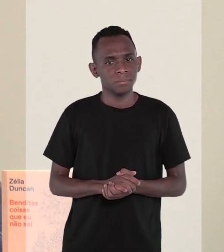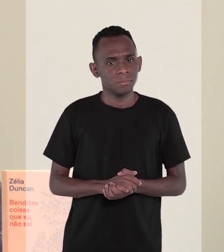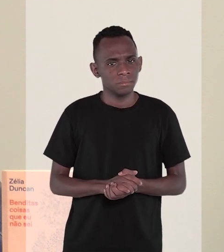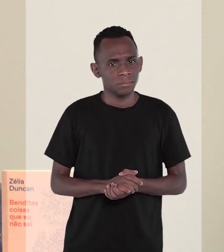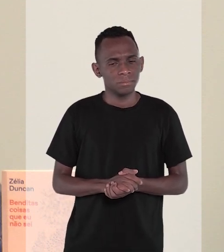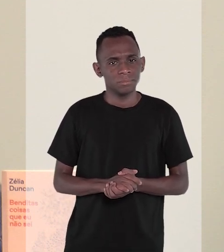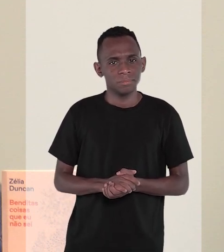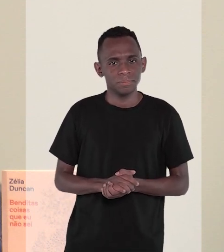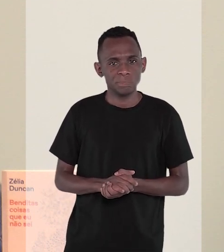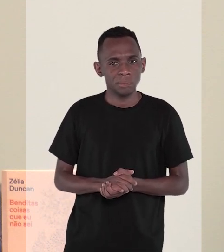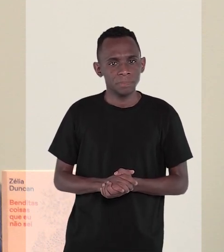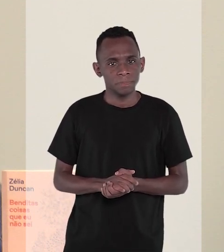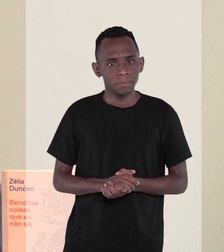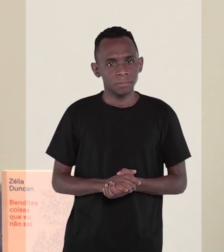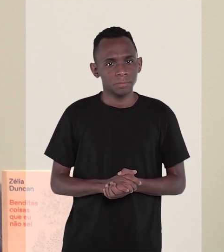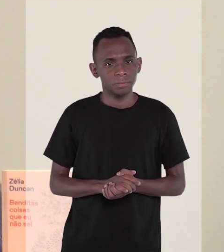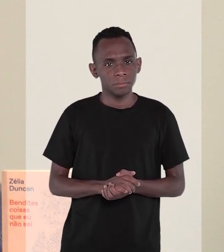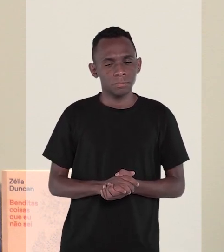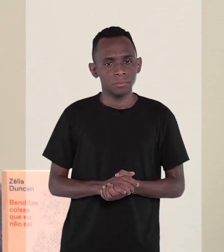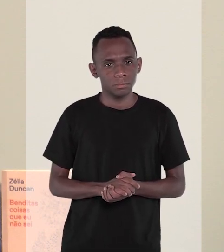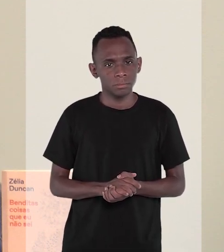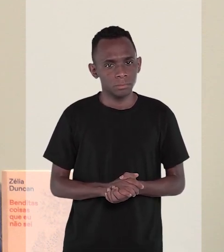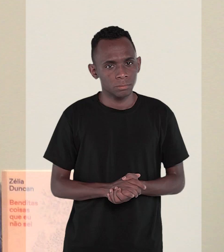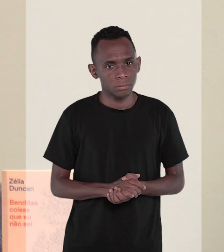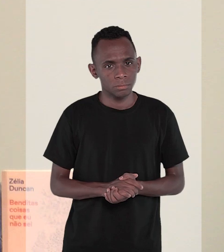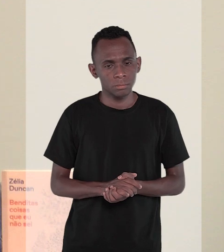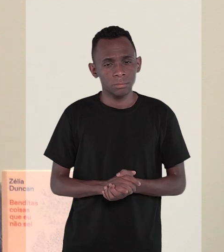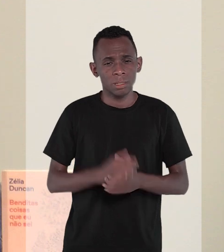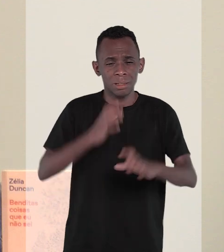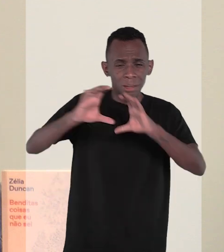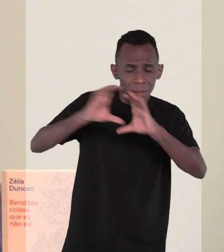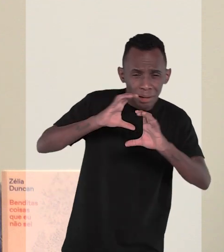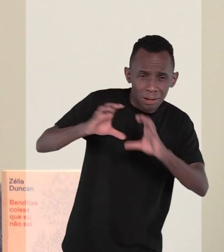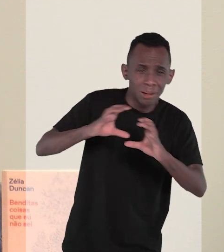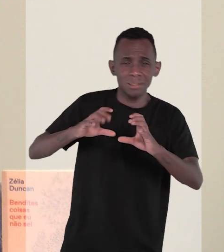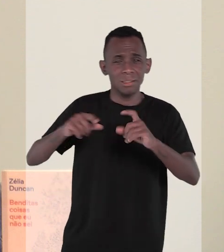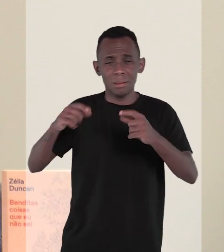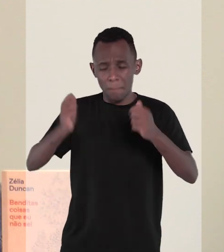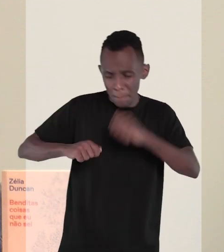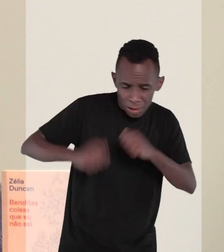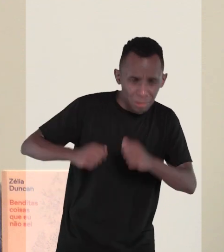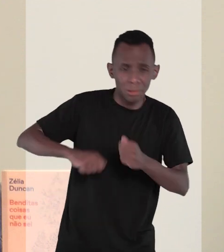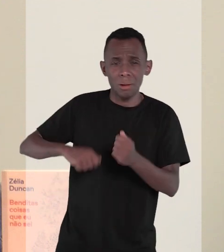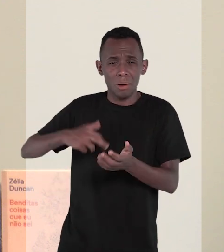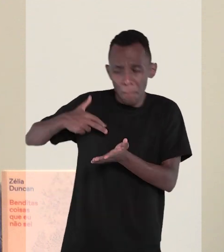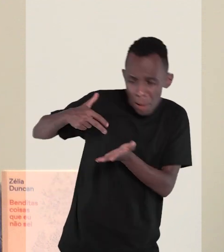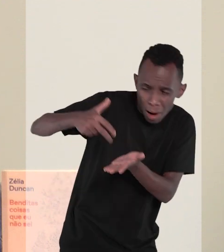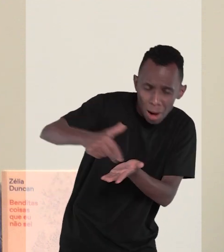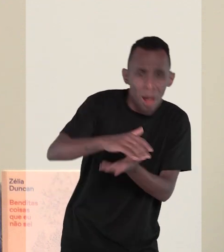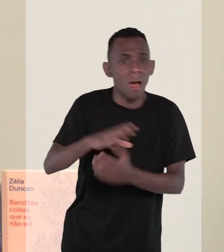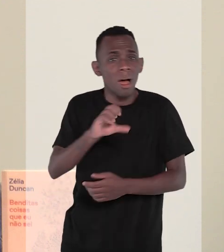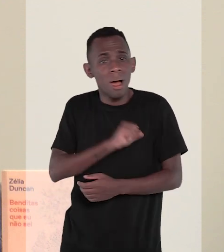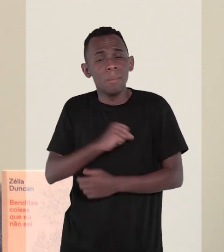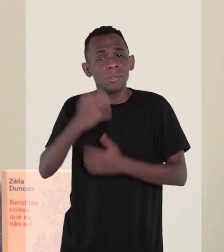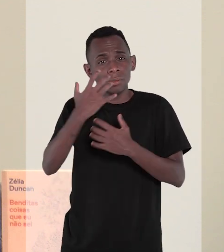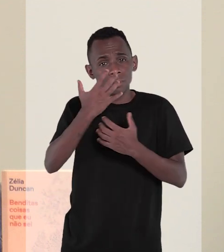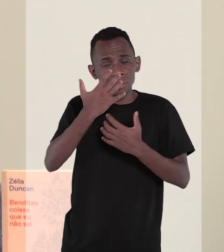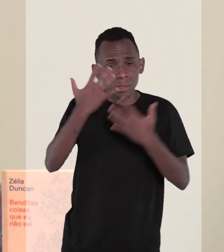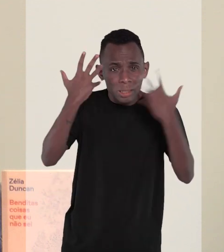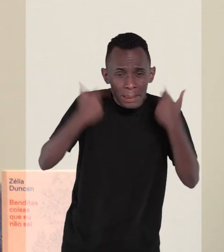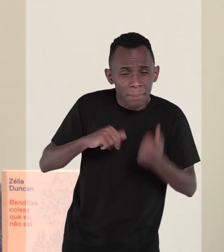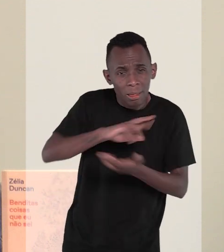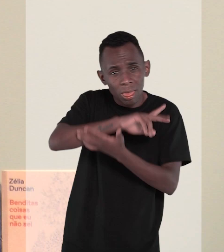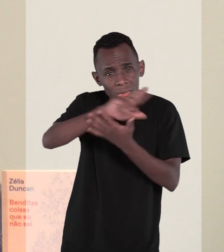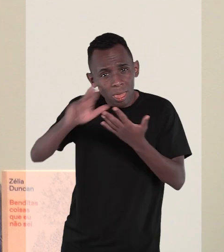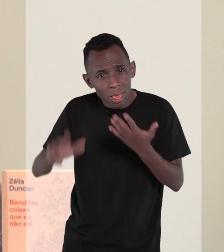Sujeito é bom de skate, que é uma loucura. Ó, ela canta, toca, compõe, atua, corre maratona, dá opinião, ama muito os